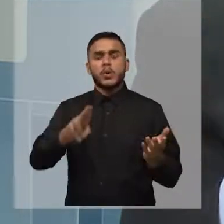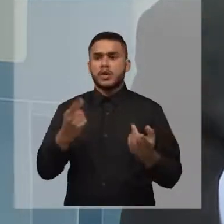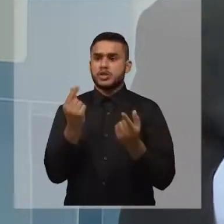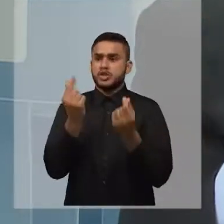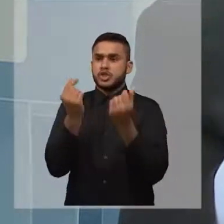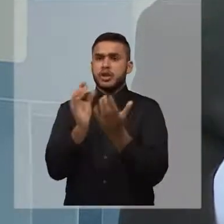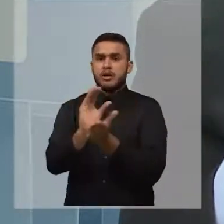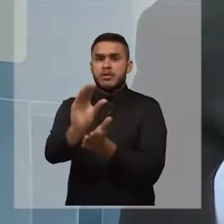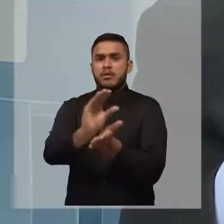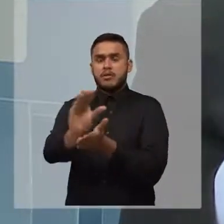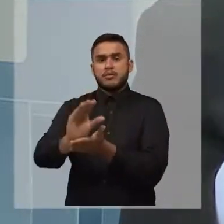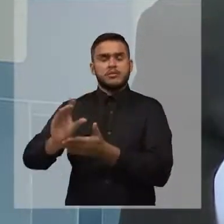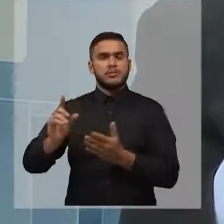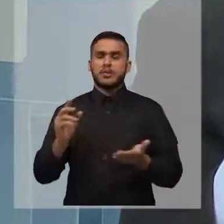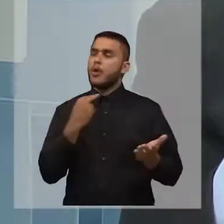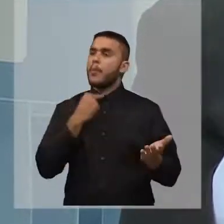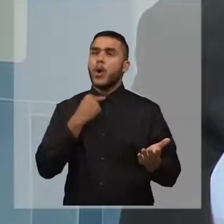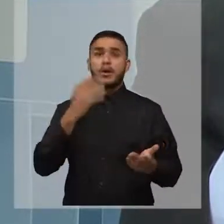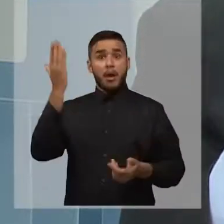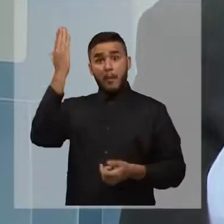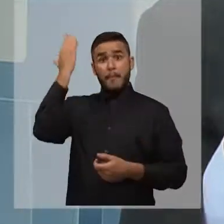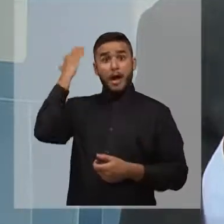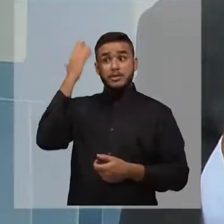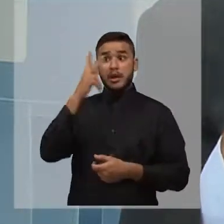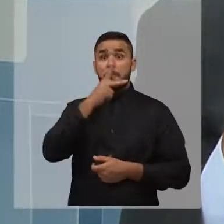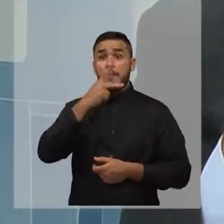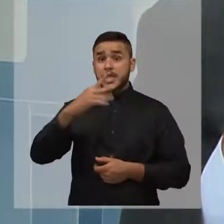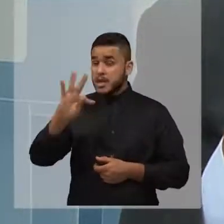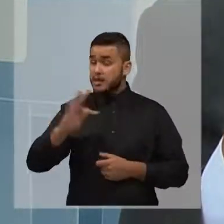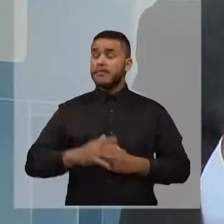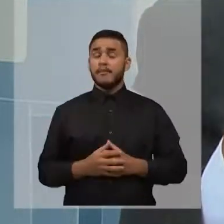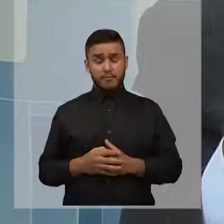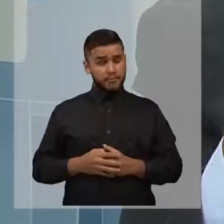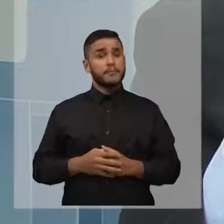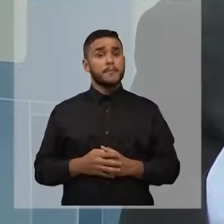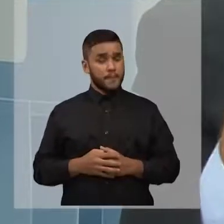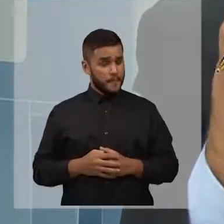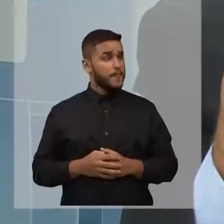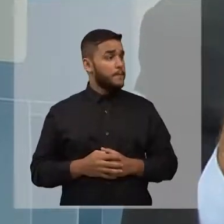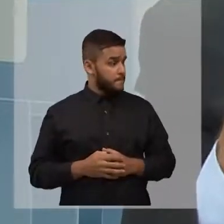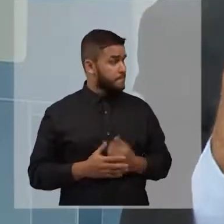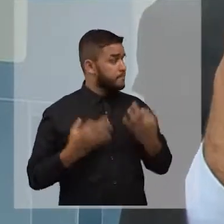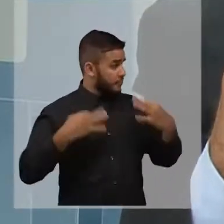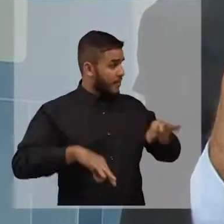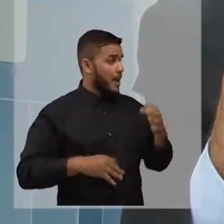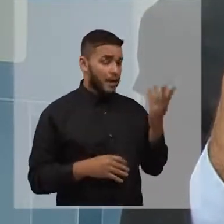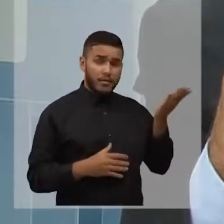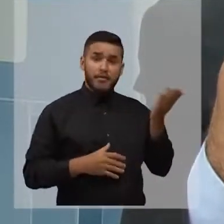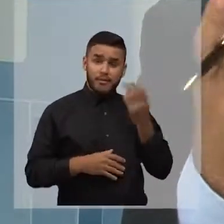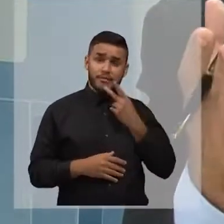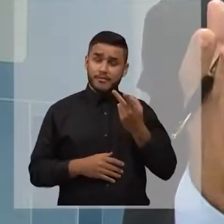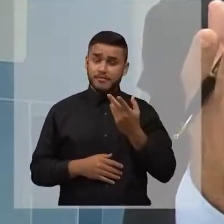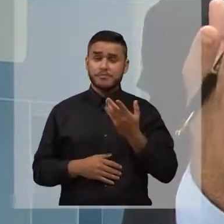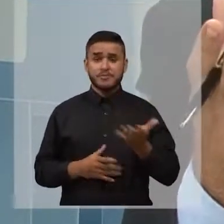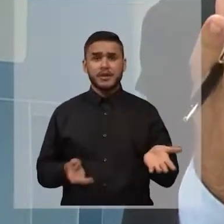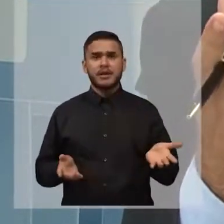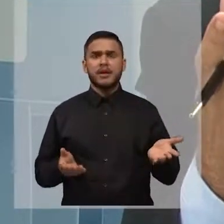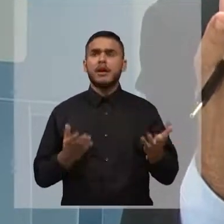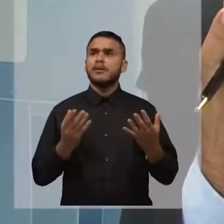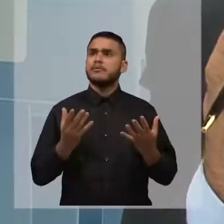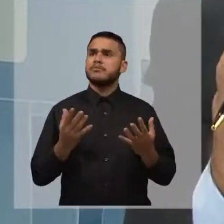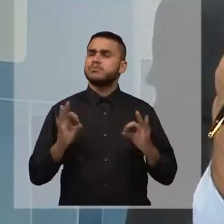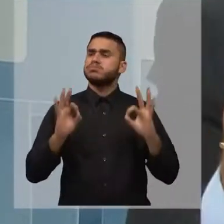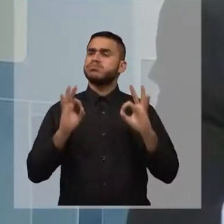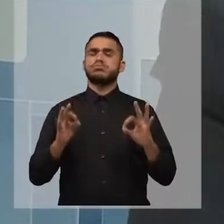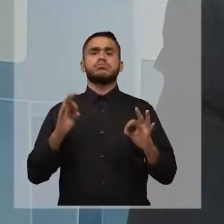não. Eles eram de um Estado... Eram os vestais da moralidade. Pronto, e de purificação imensa.